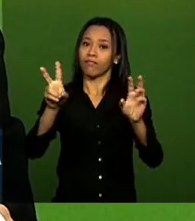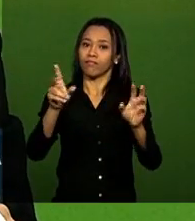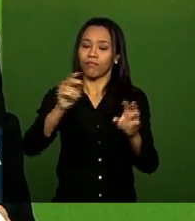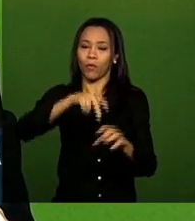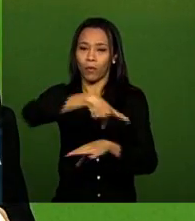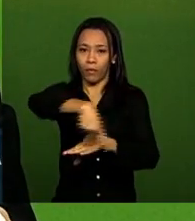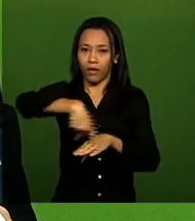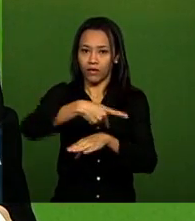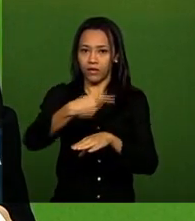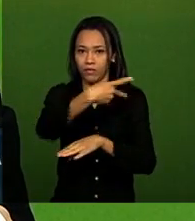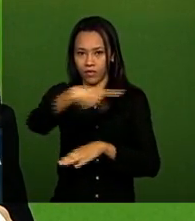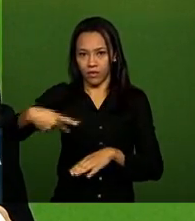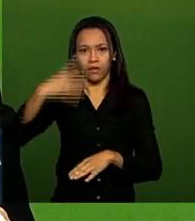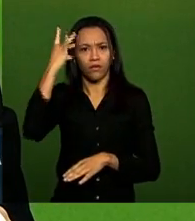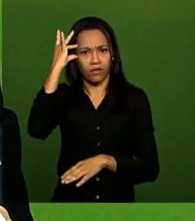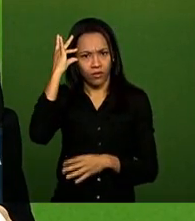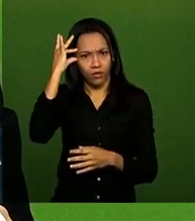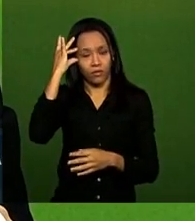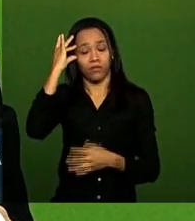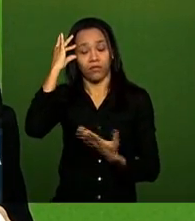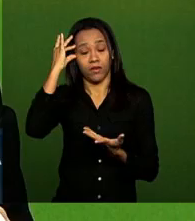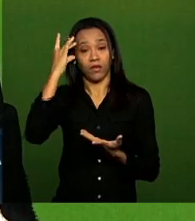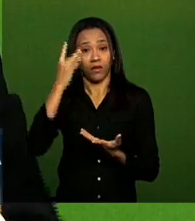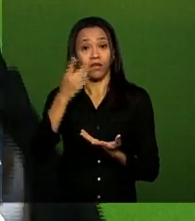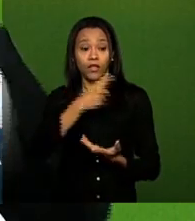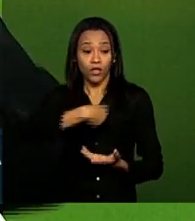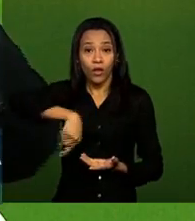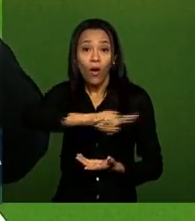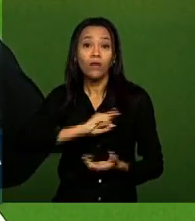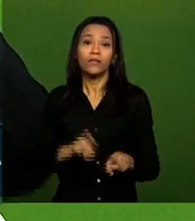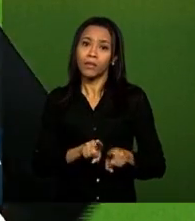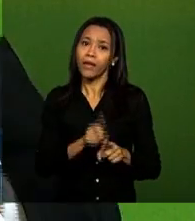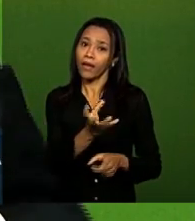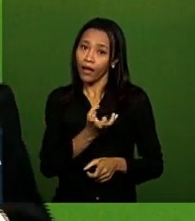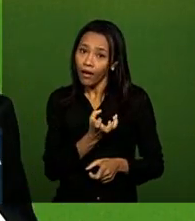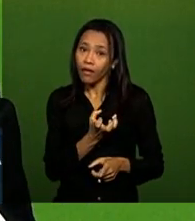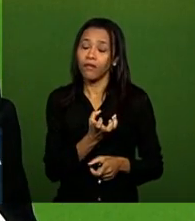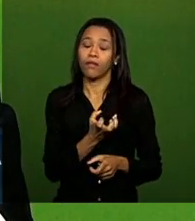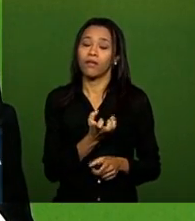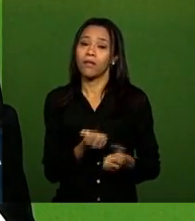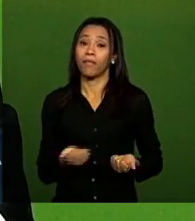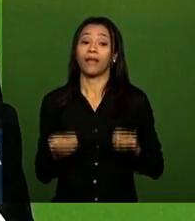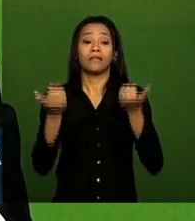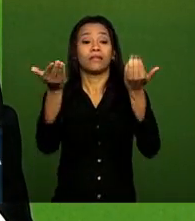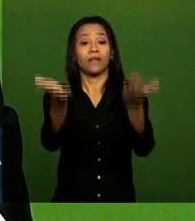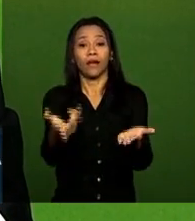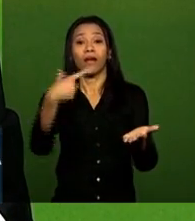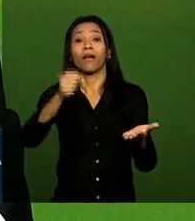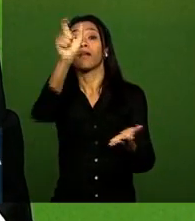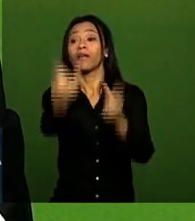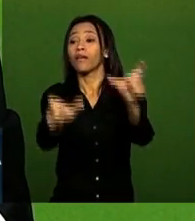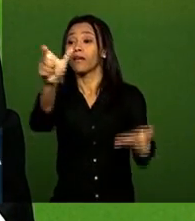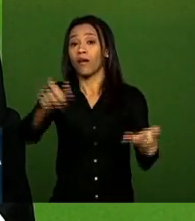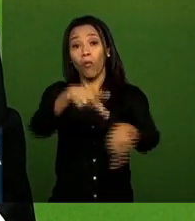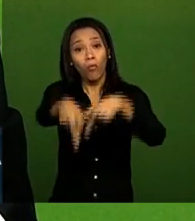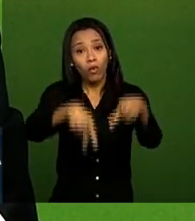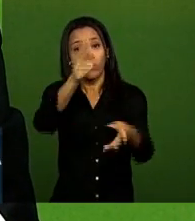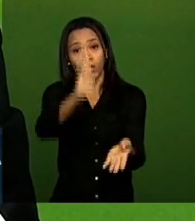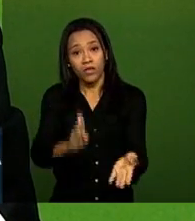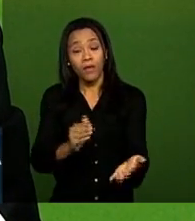presidente Dilma eh e todos nós vamos trabalhar para entregarmos ao povo brasileiro em